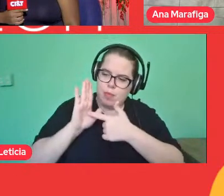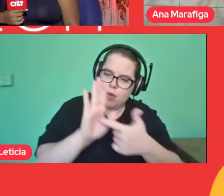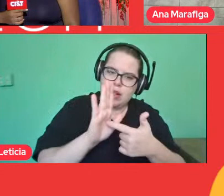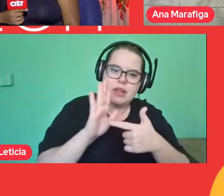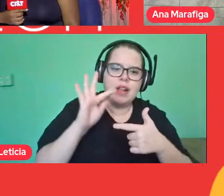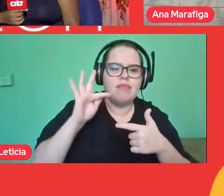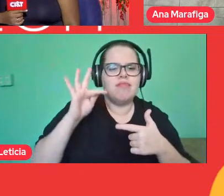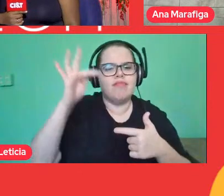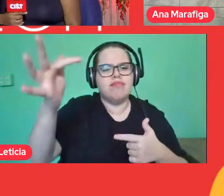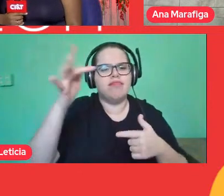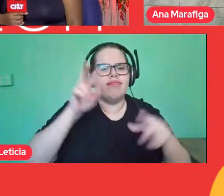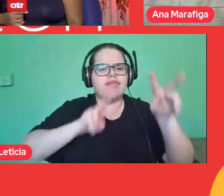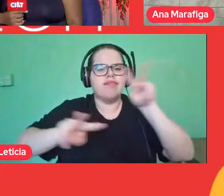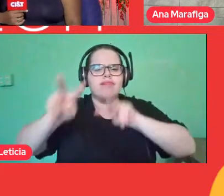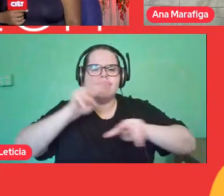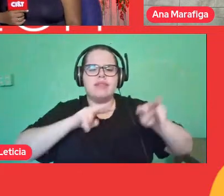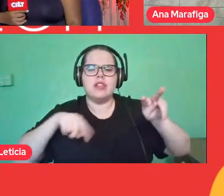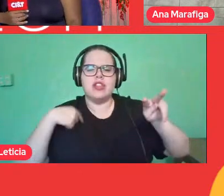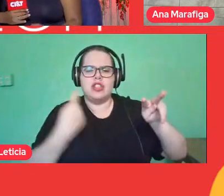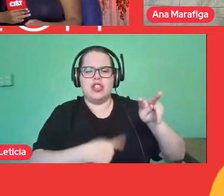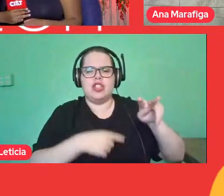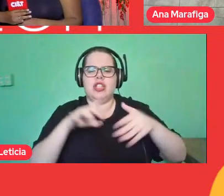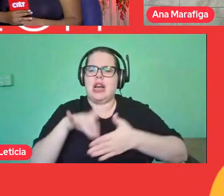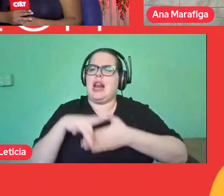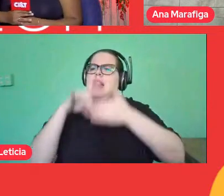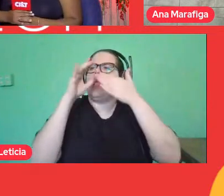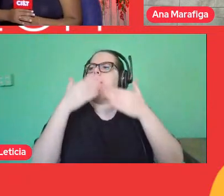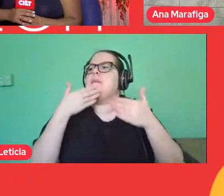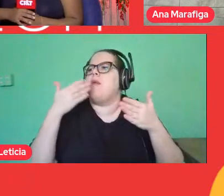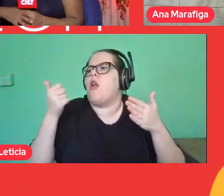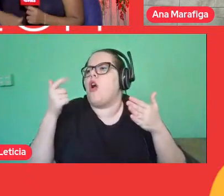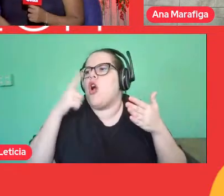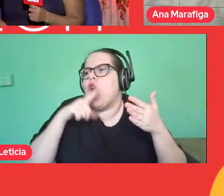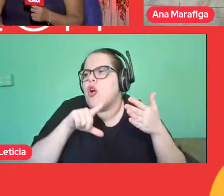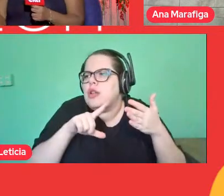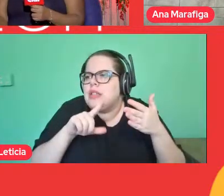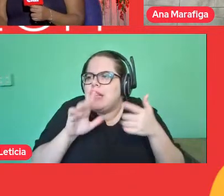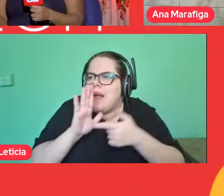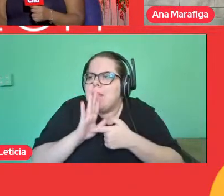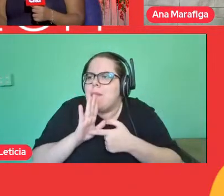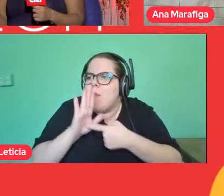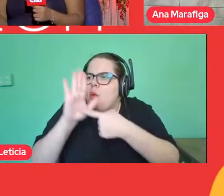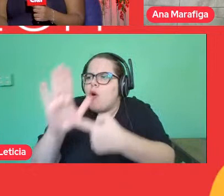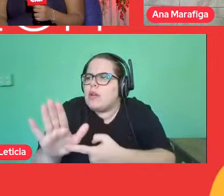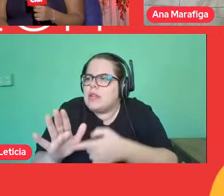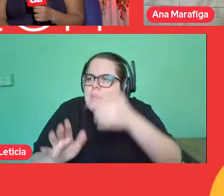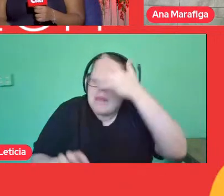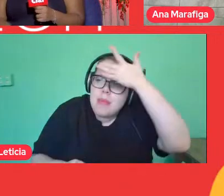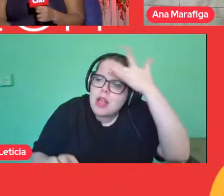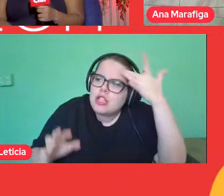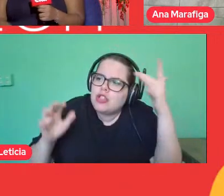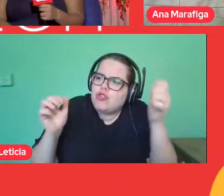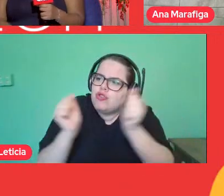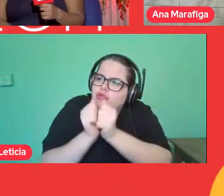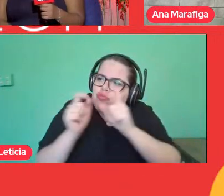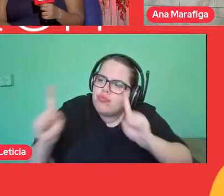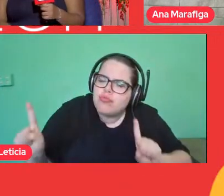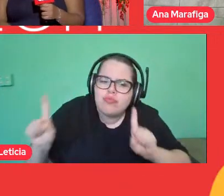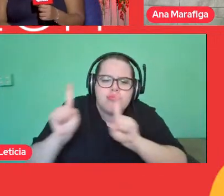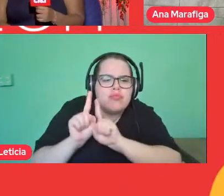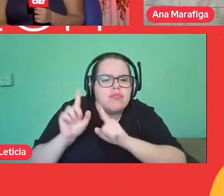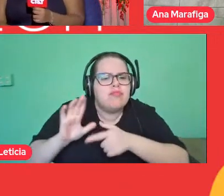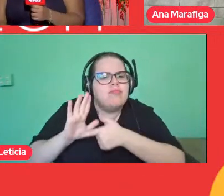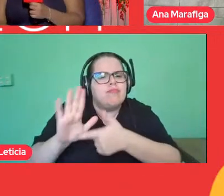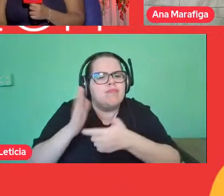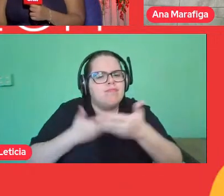Eu sempre falo isso. A gente lidera melhor quando a gente é capaz de trazer para quem está vindo com a gente, para quem a gente precisa puxar um pouco